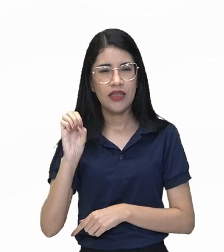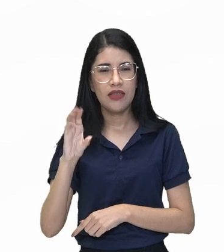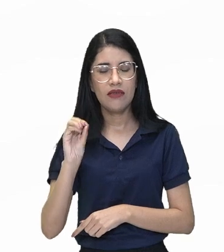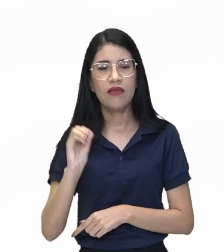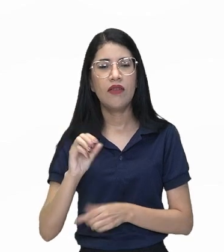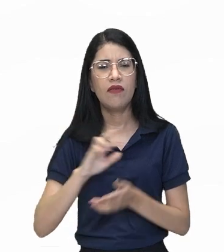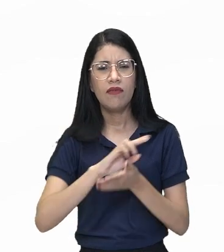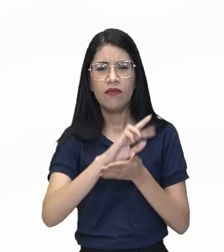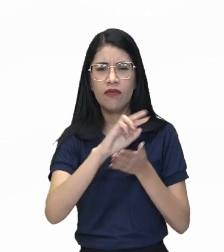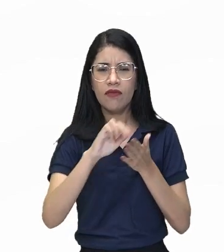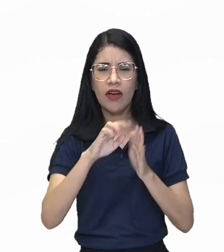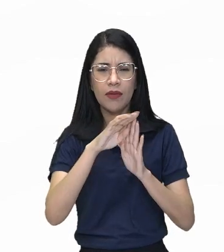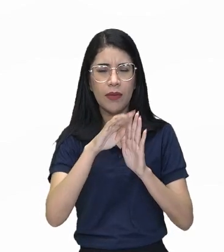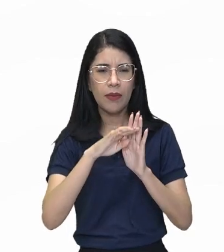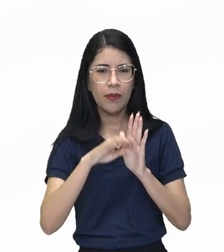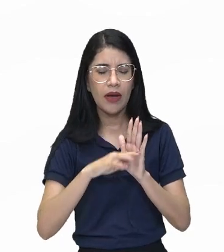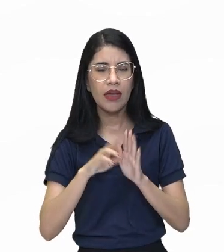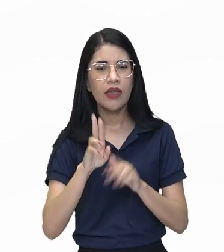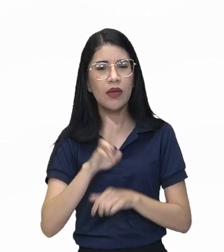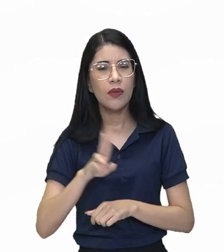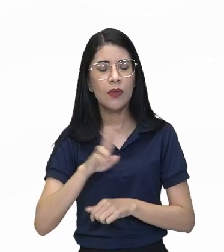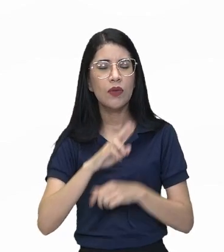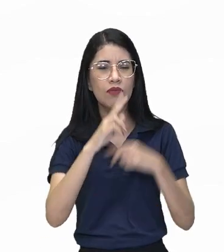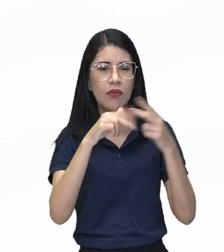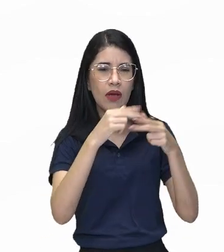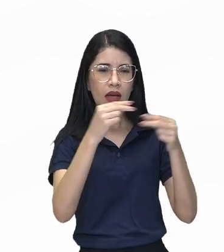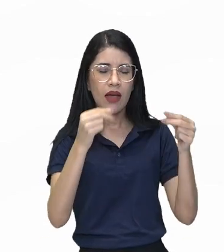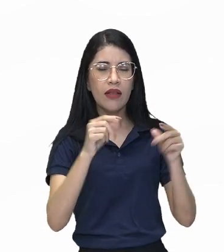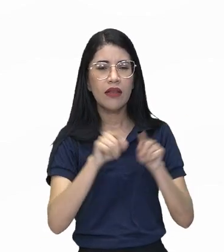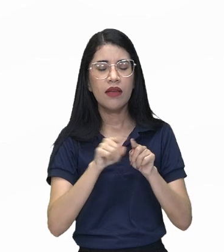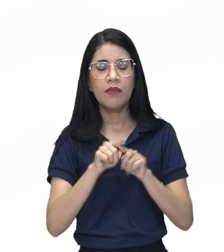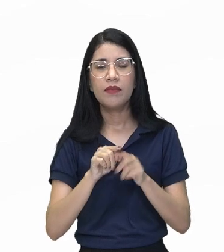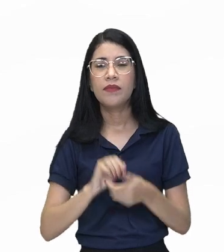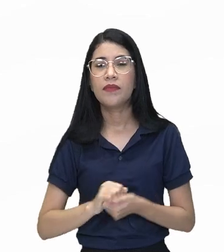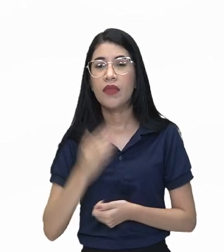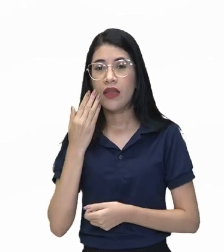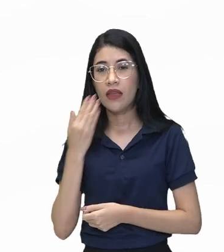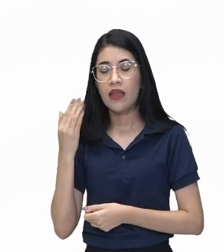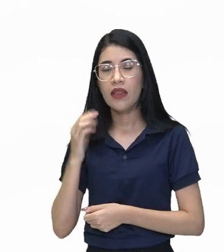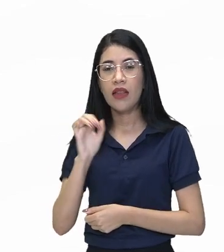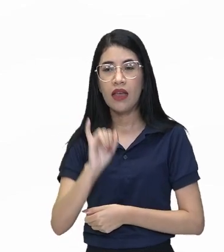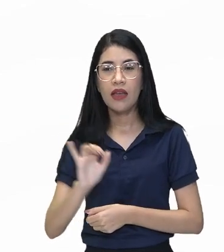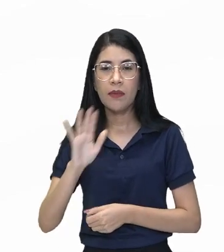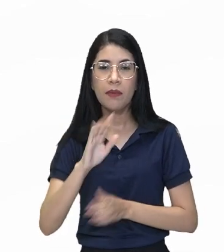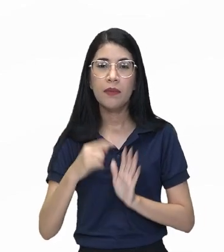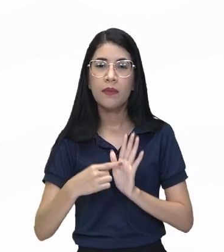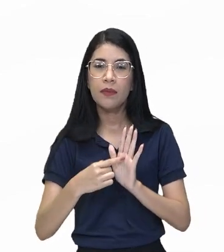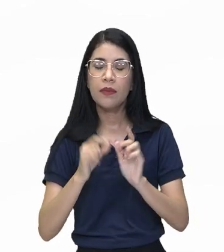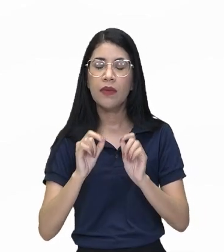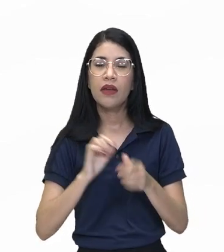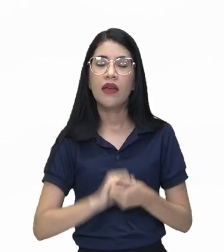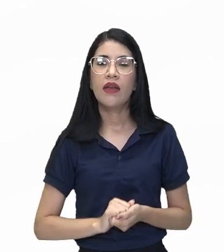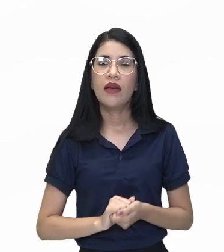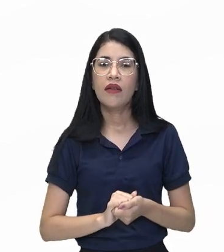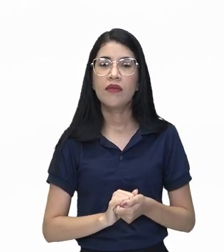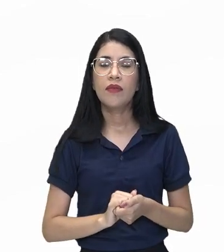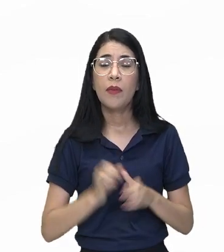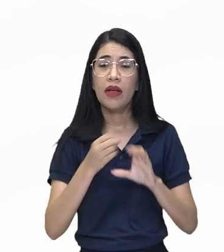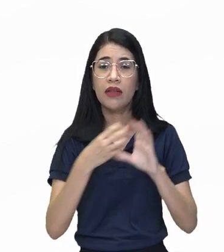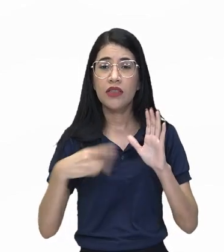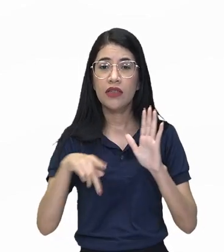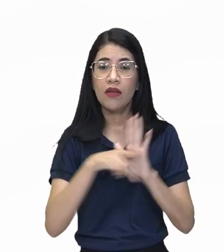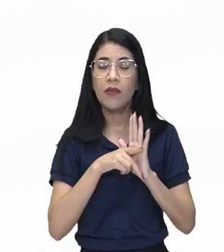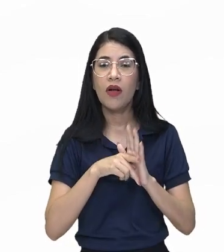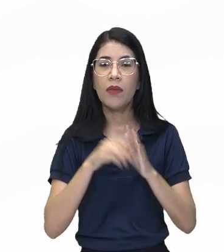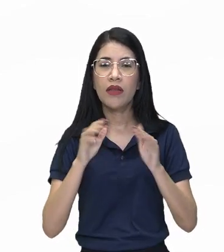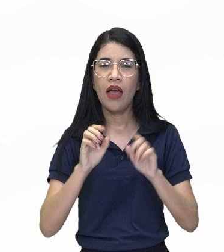Teatro Amazonas. Aí nós temos o pano de boca que está mostrando para vocês, e uma particularidade desse pano de boca